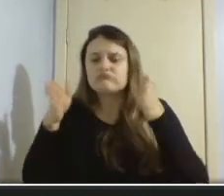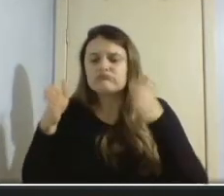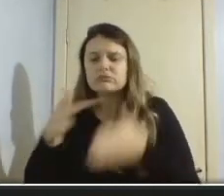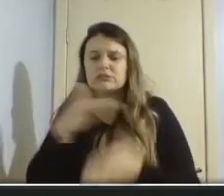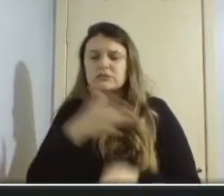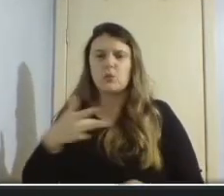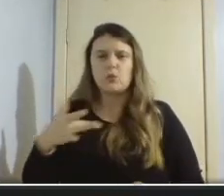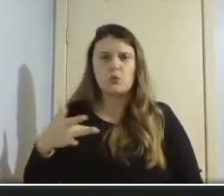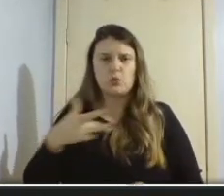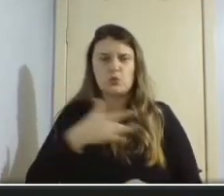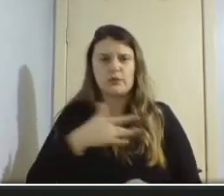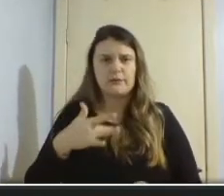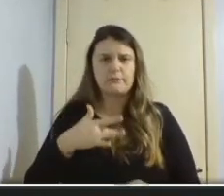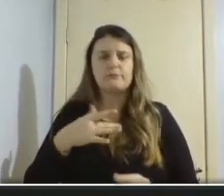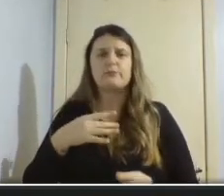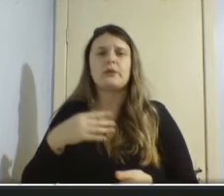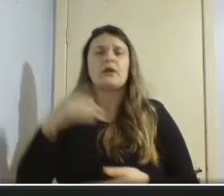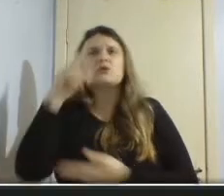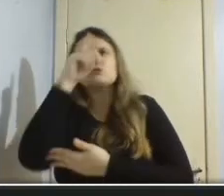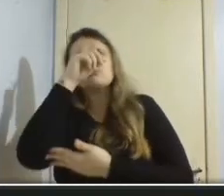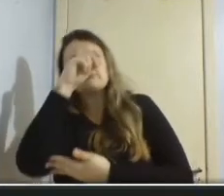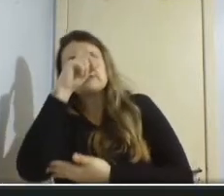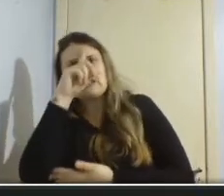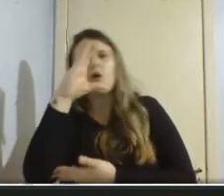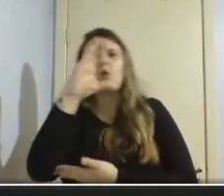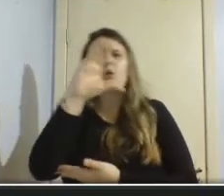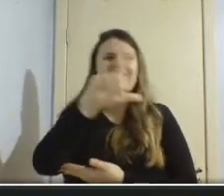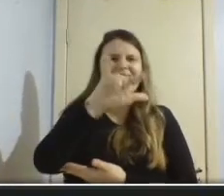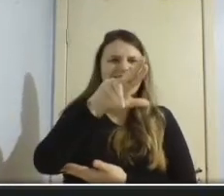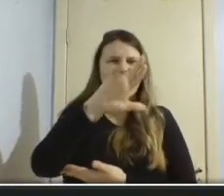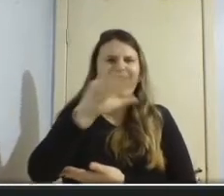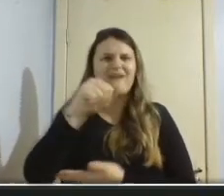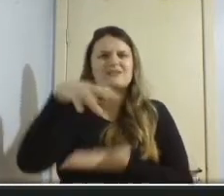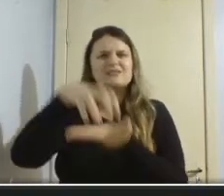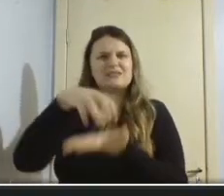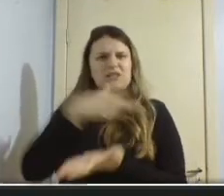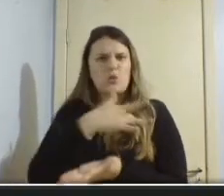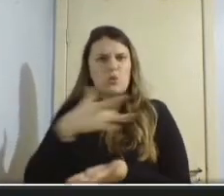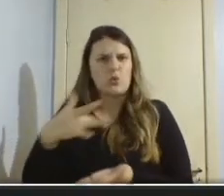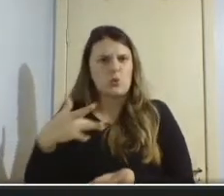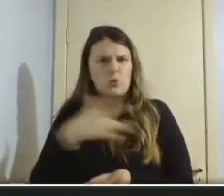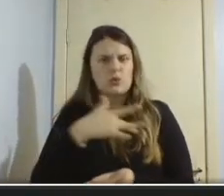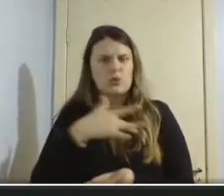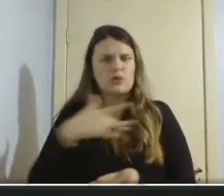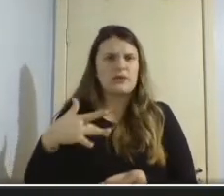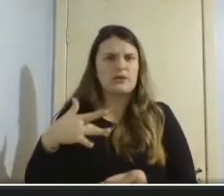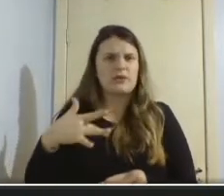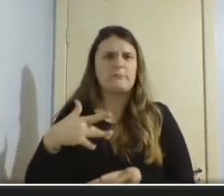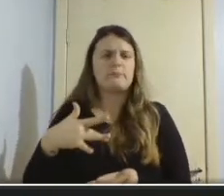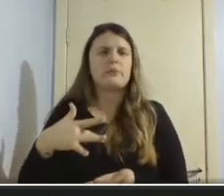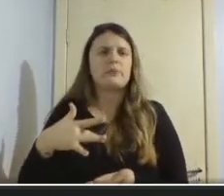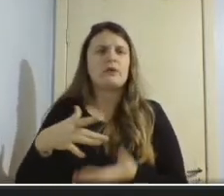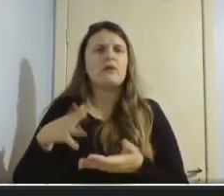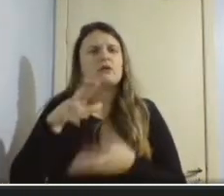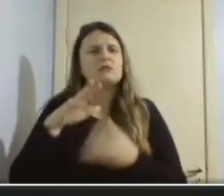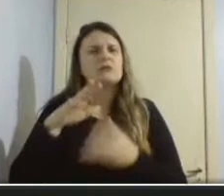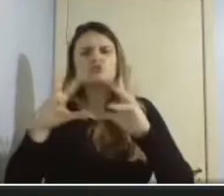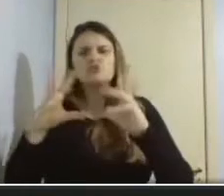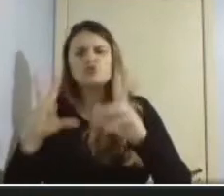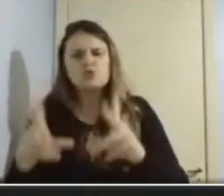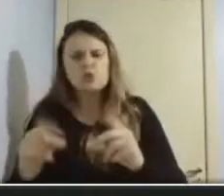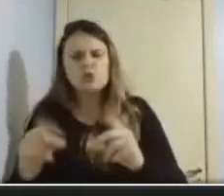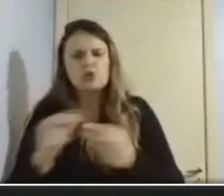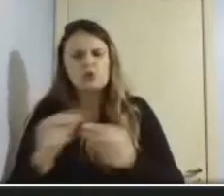hospitais, clínicas, postos de saúde, a telemedicina, né, poder levar todo o aparato da inovação